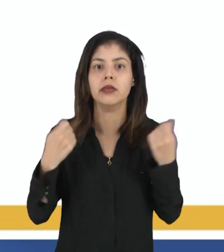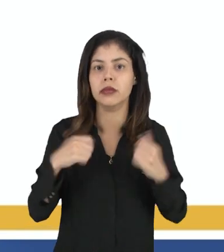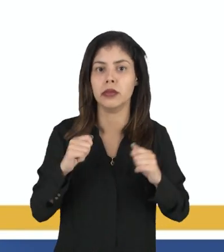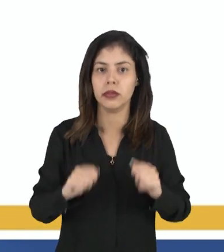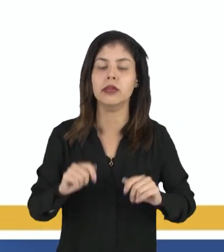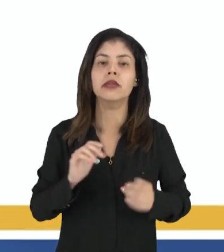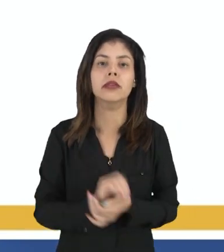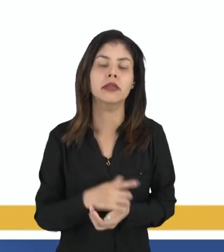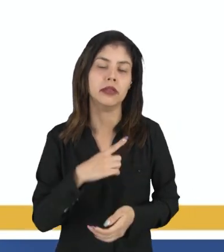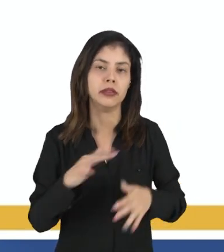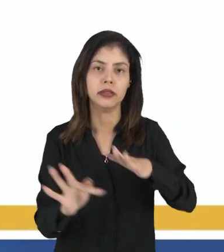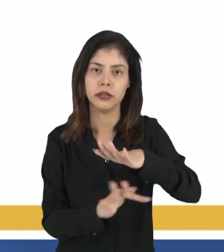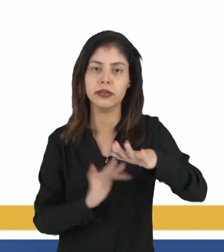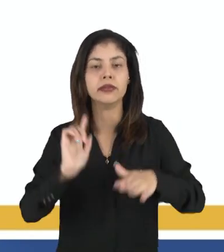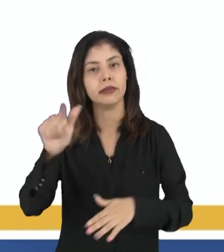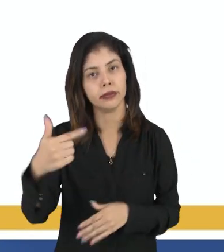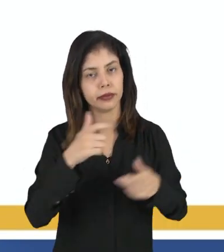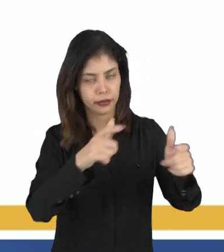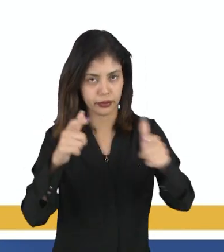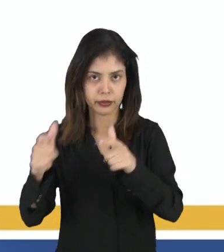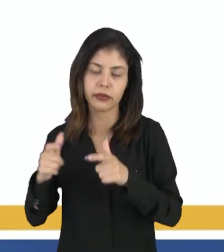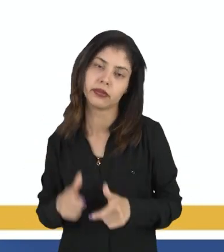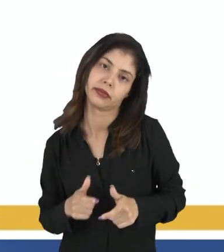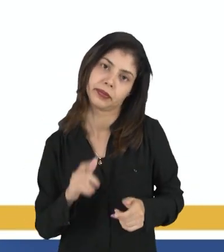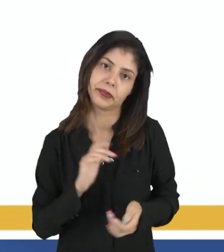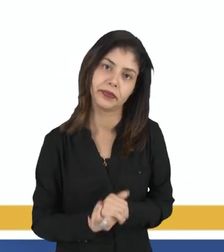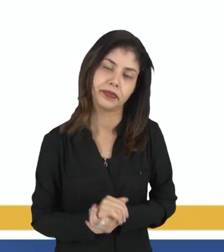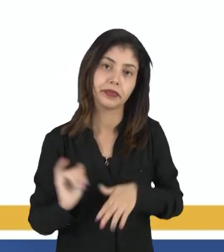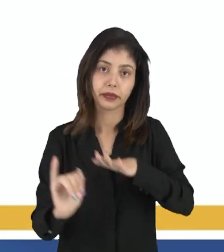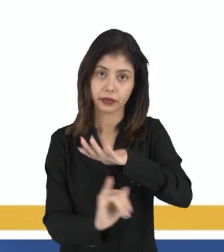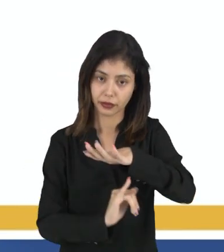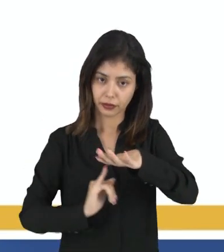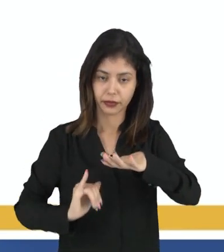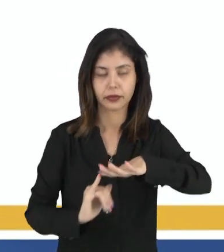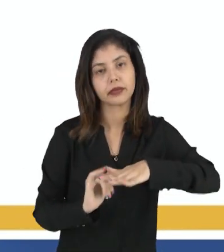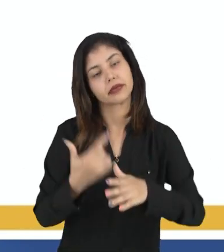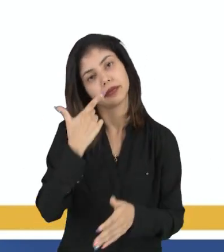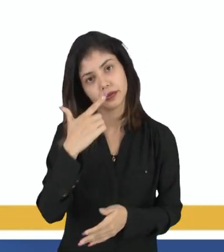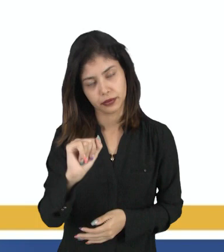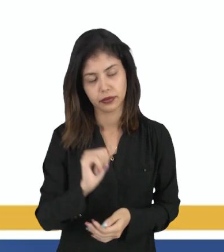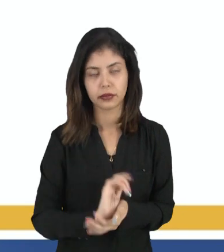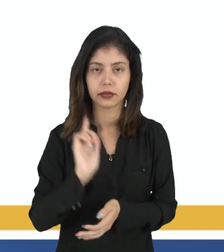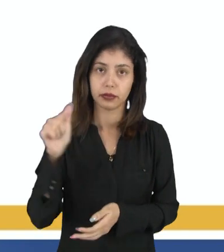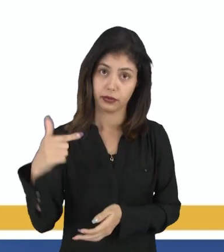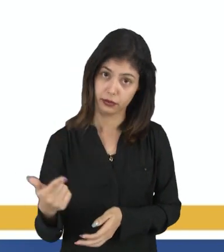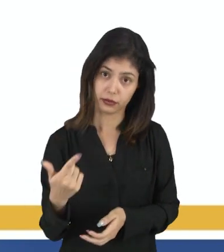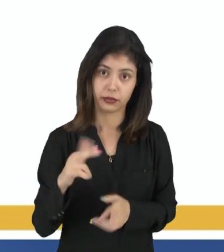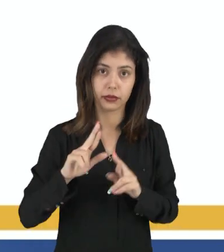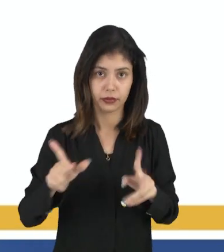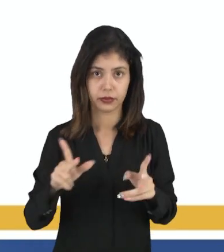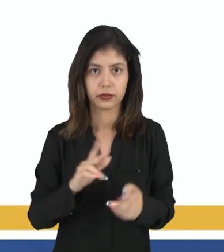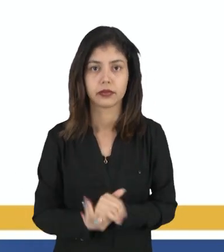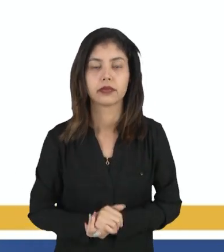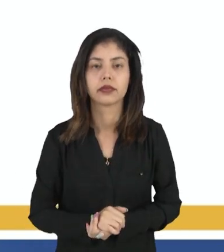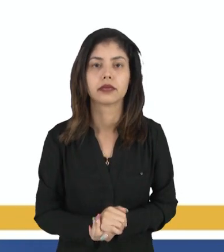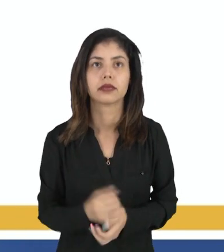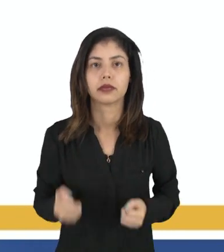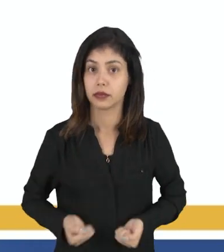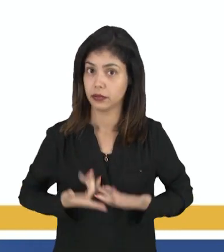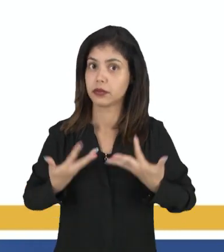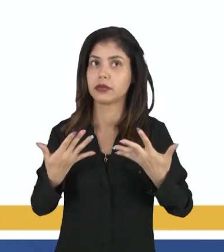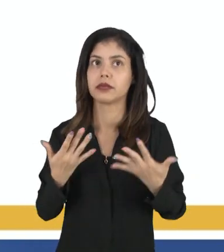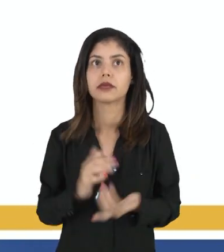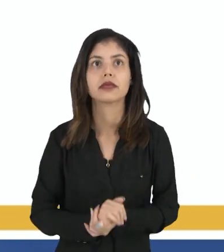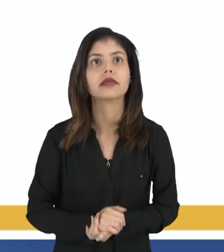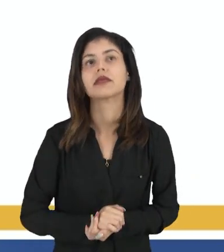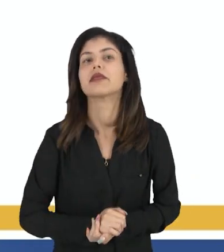mais formalidade. Já em outro ambiente, mais informal, a linguagem é mais despretensiosa,